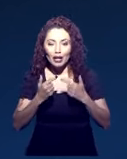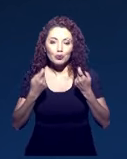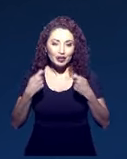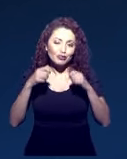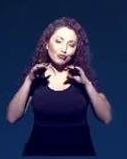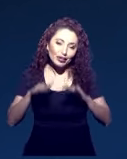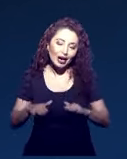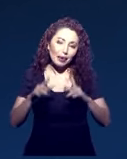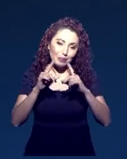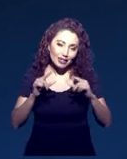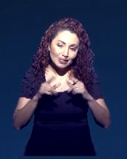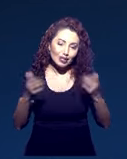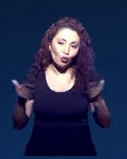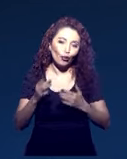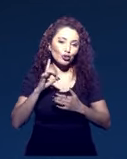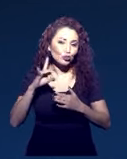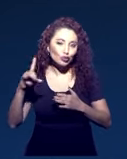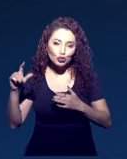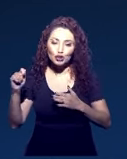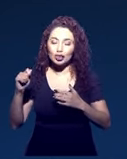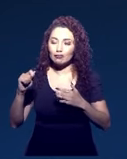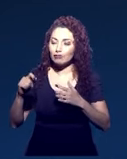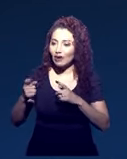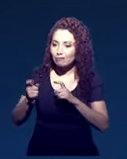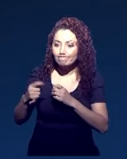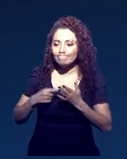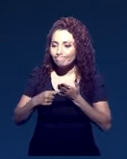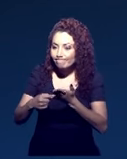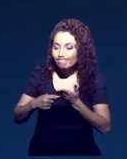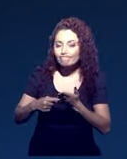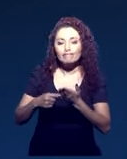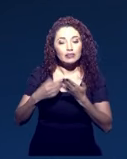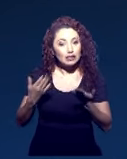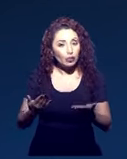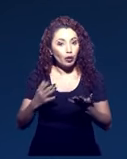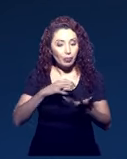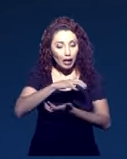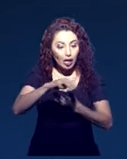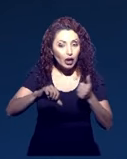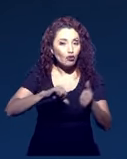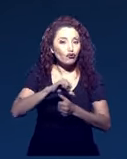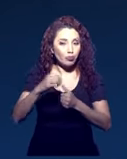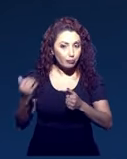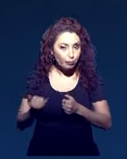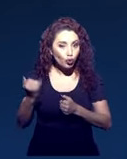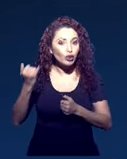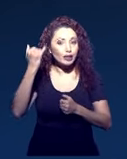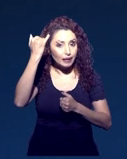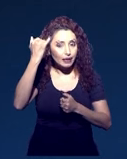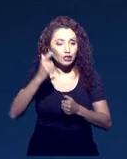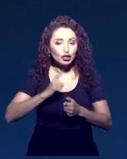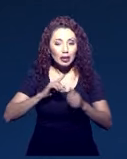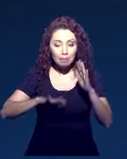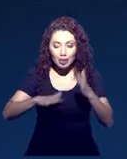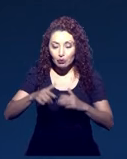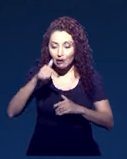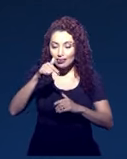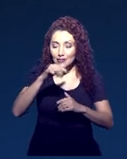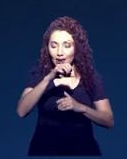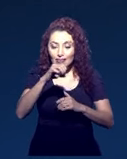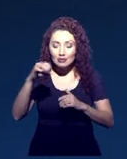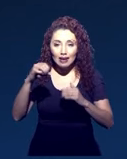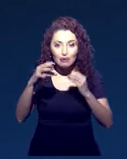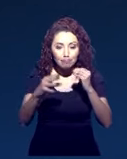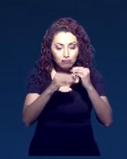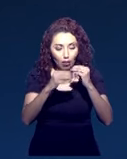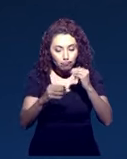longo eh de negociações políticas de fato é uma reforma eh importante complexa mais de 700 emendas e